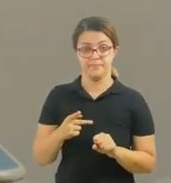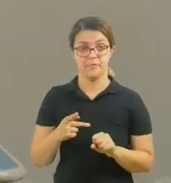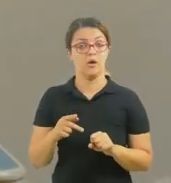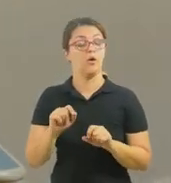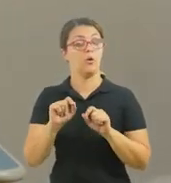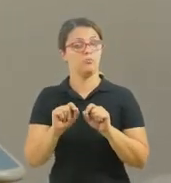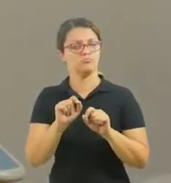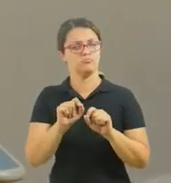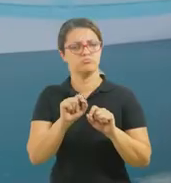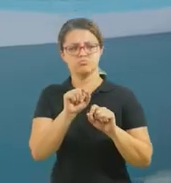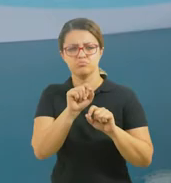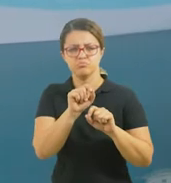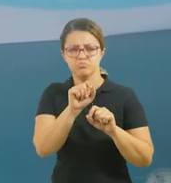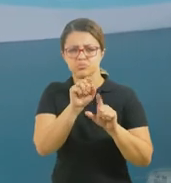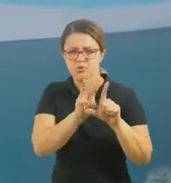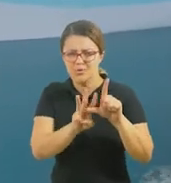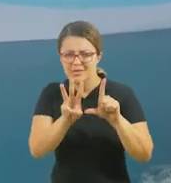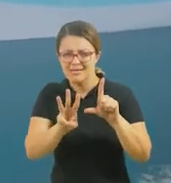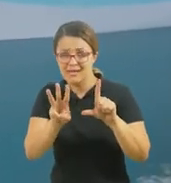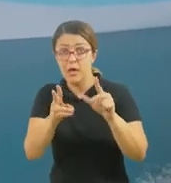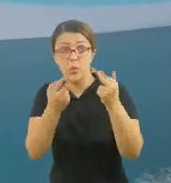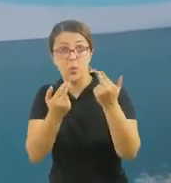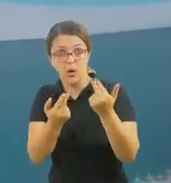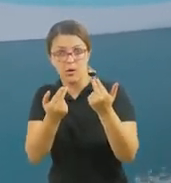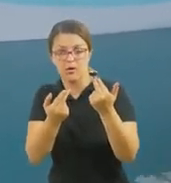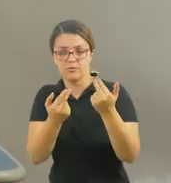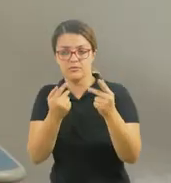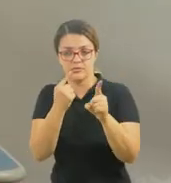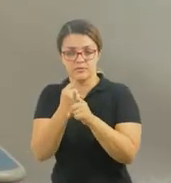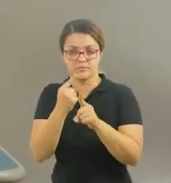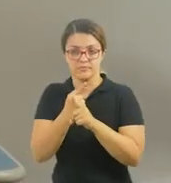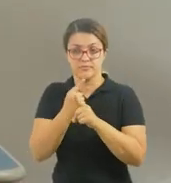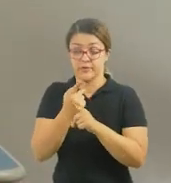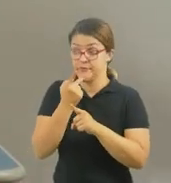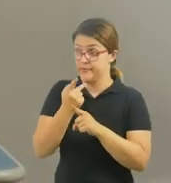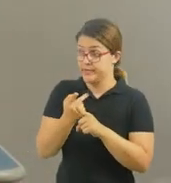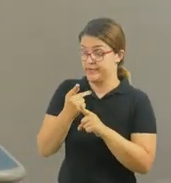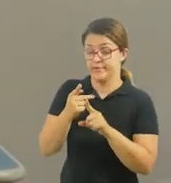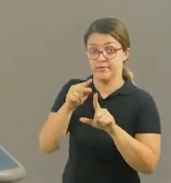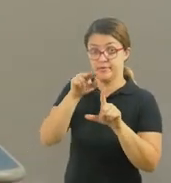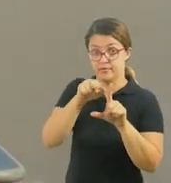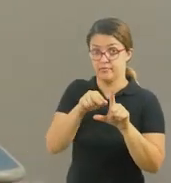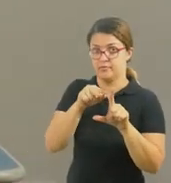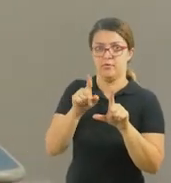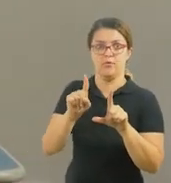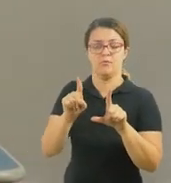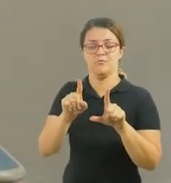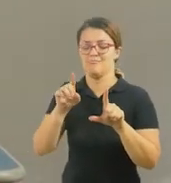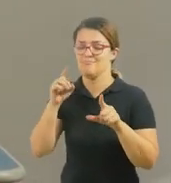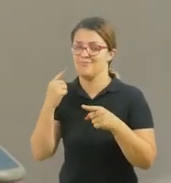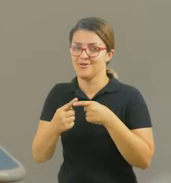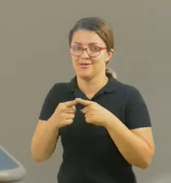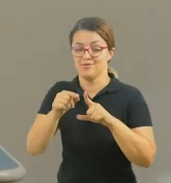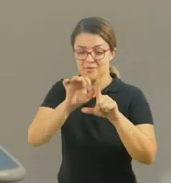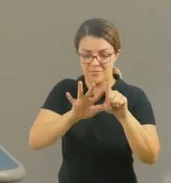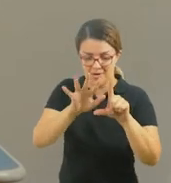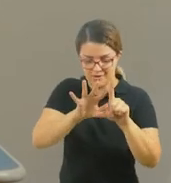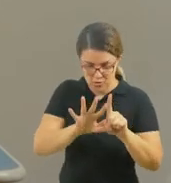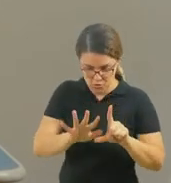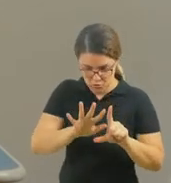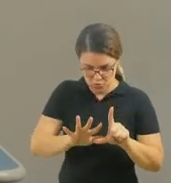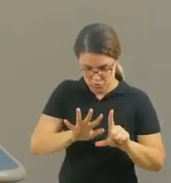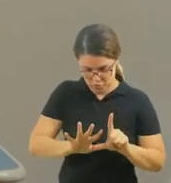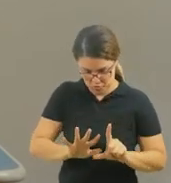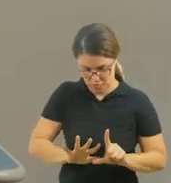no link tá bem desse jeitinho mesmo, eu não mudei nada. Você vai ler para ela, por exemplo. Na verdade, você não vai ler porque são só imagens,